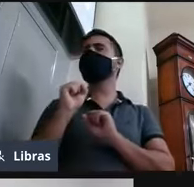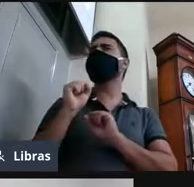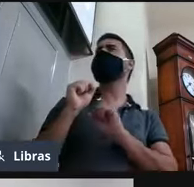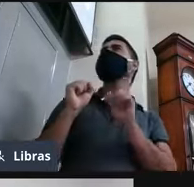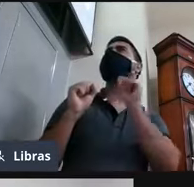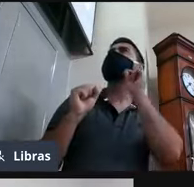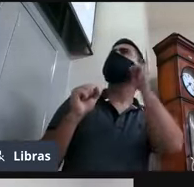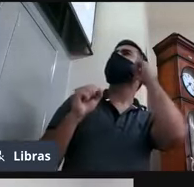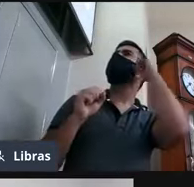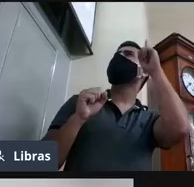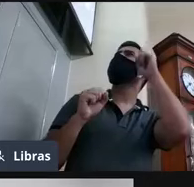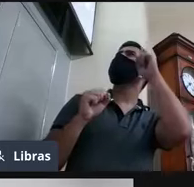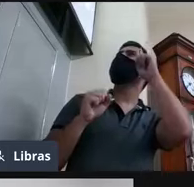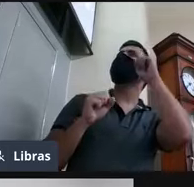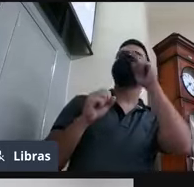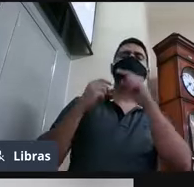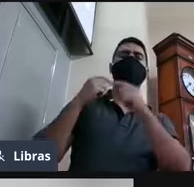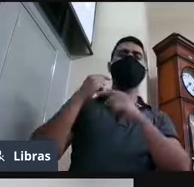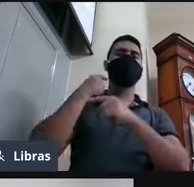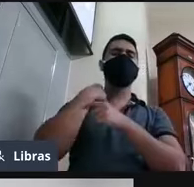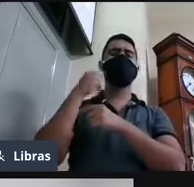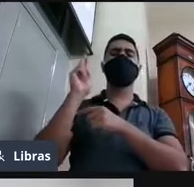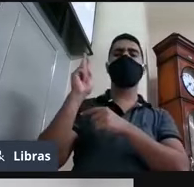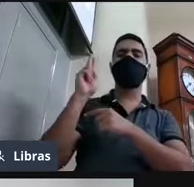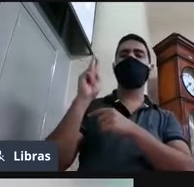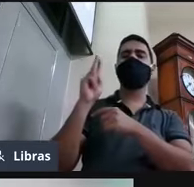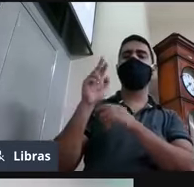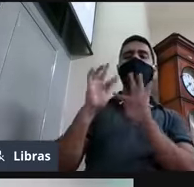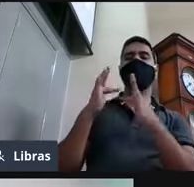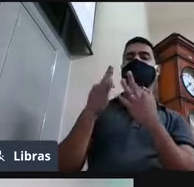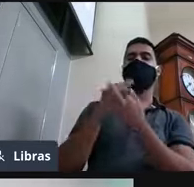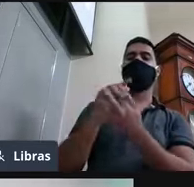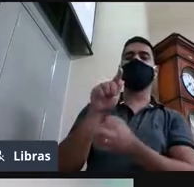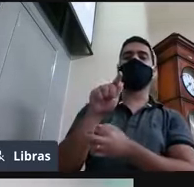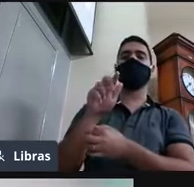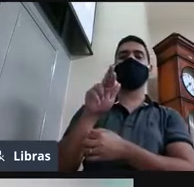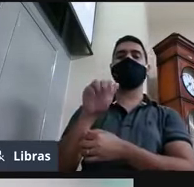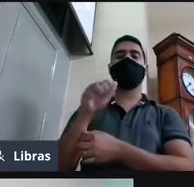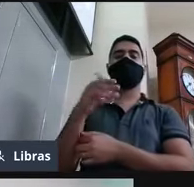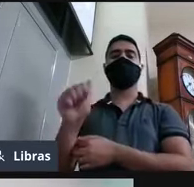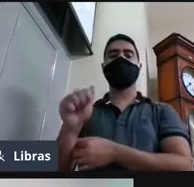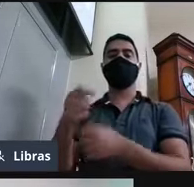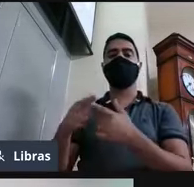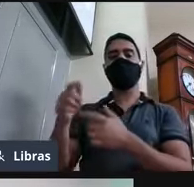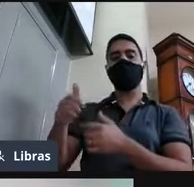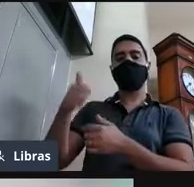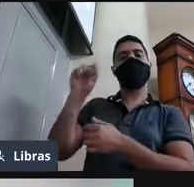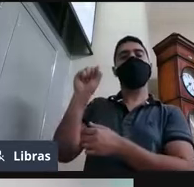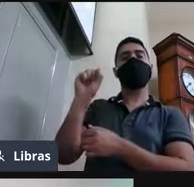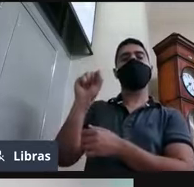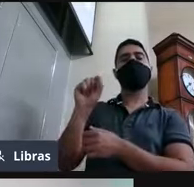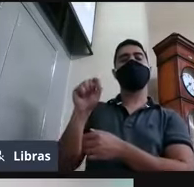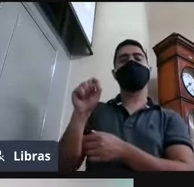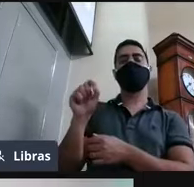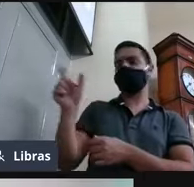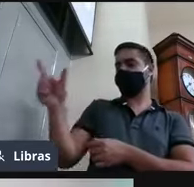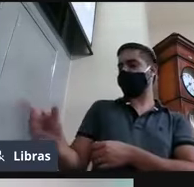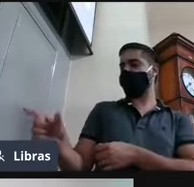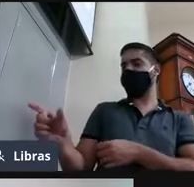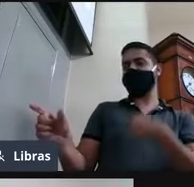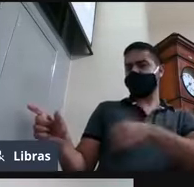imaginar e sujar a imagem e o nome desse homem. Porque a prioridade dele com a gente era a